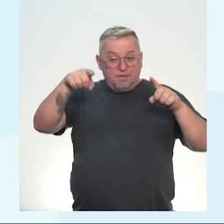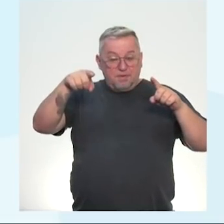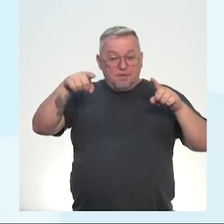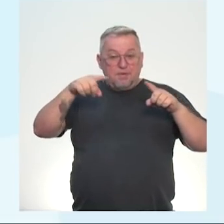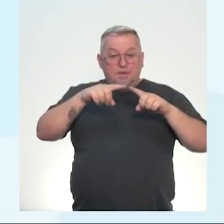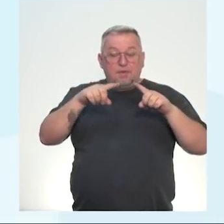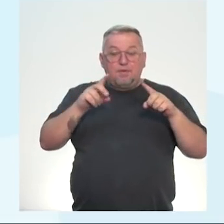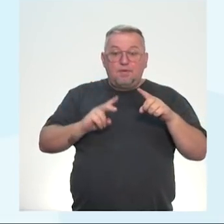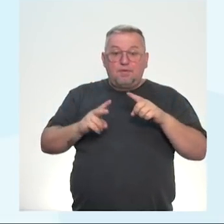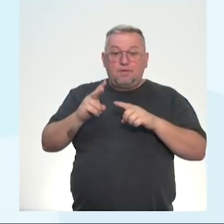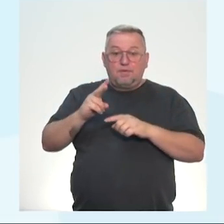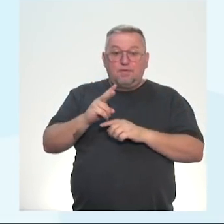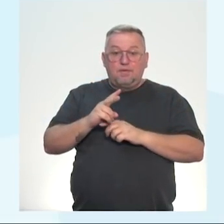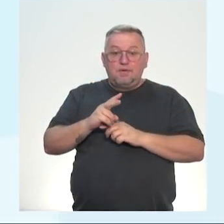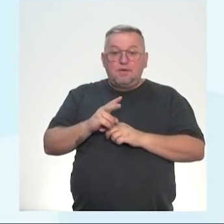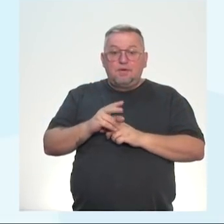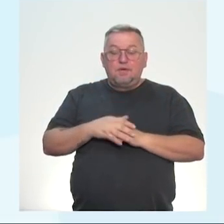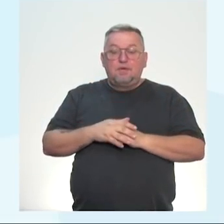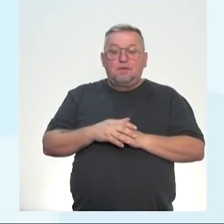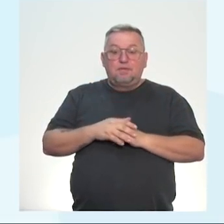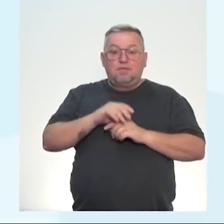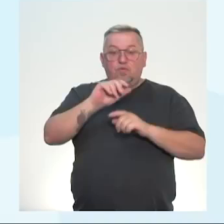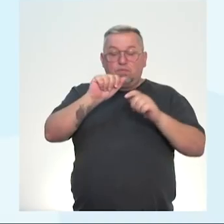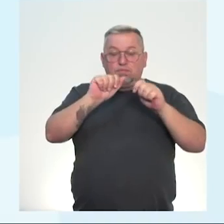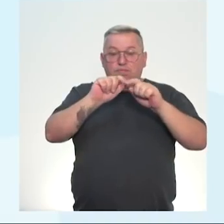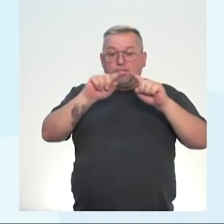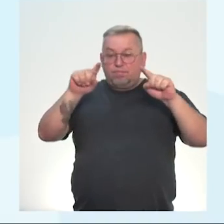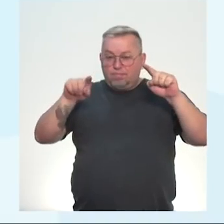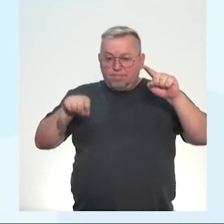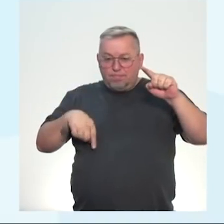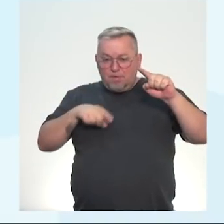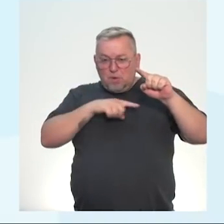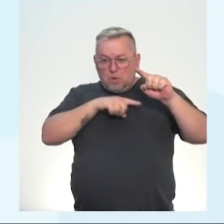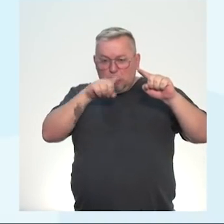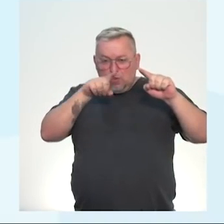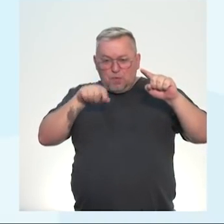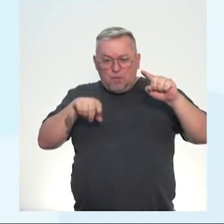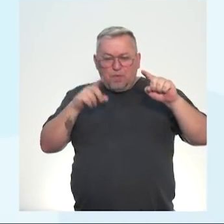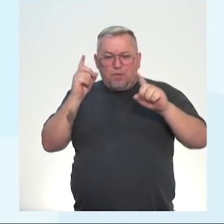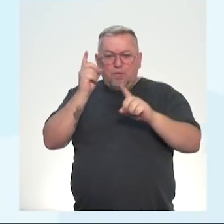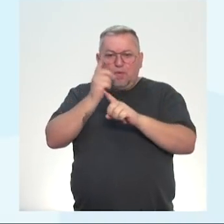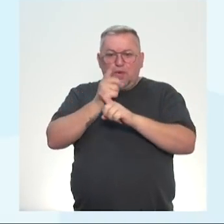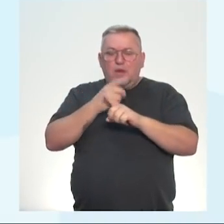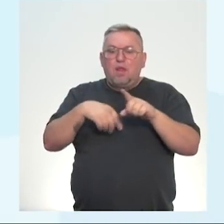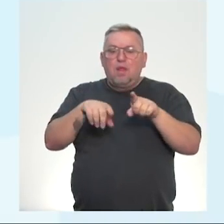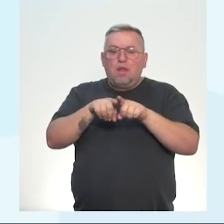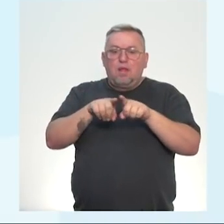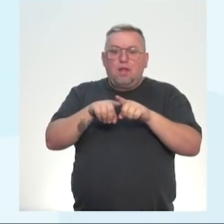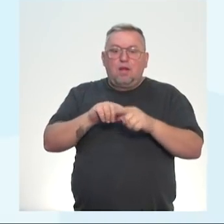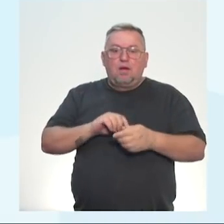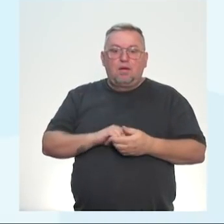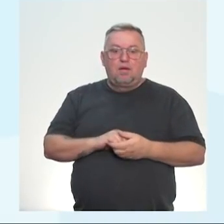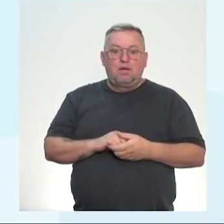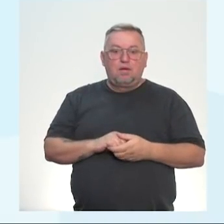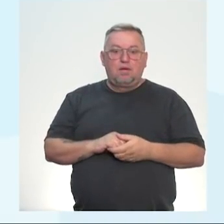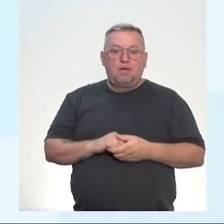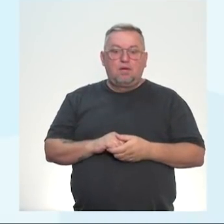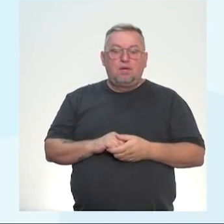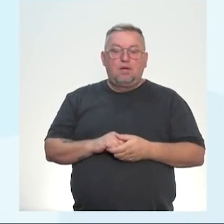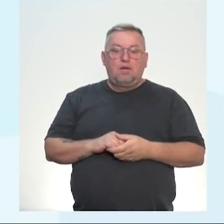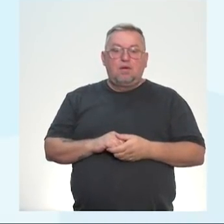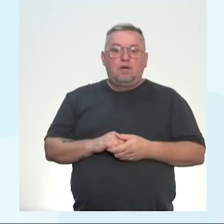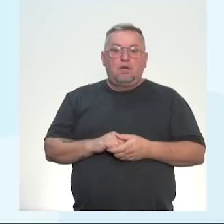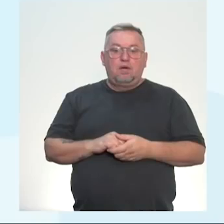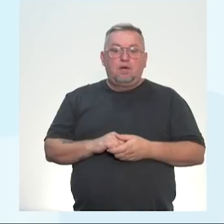tenho sempre de uma extremidade a outra uma diagonal, né? Então, eu posso identificar aí... Passando pelo meio sempre, né, Jonas? Isso